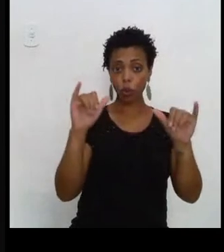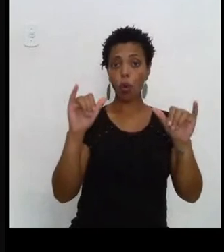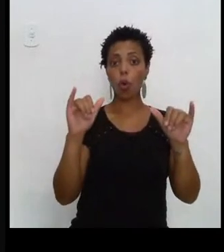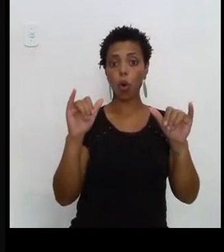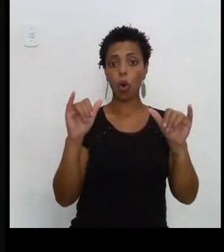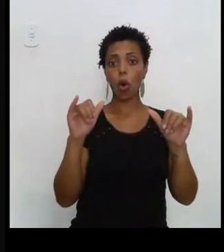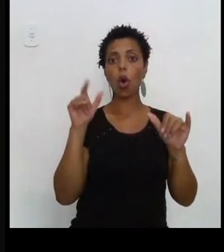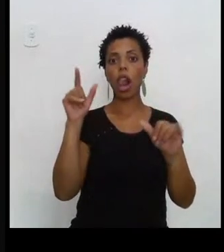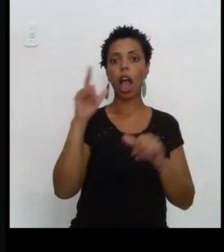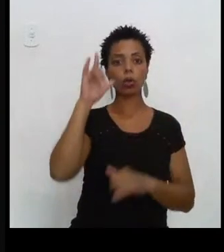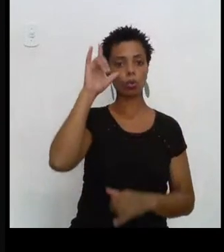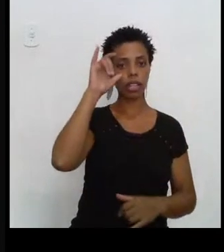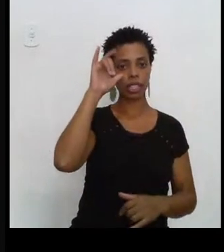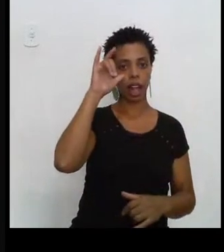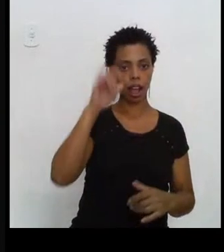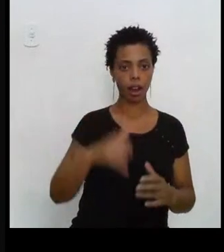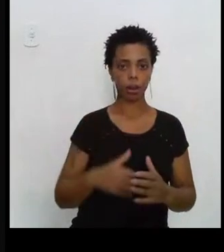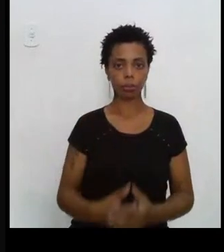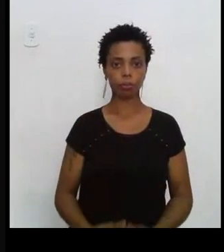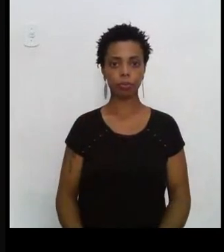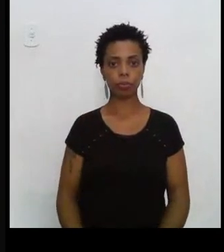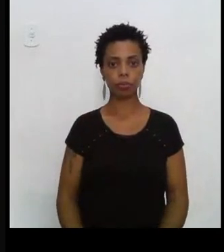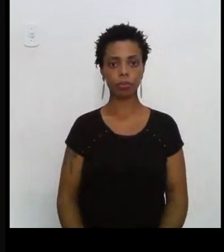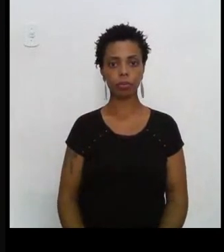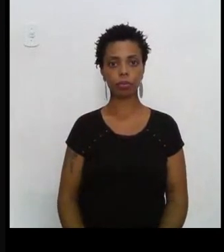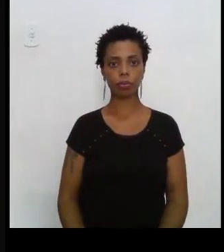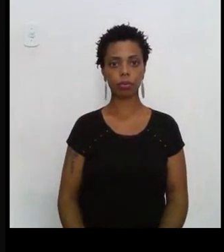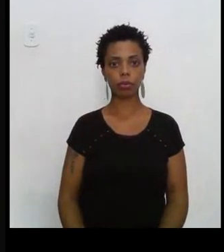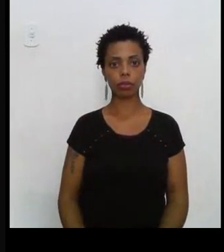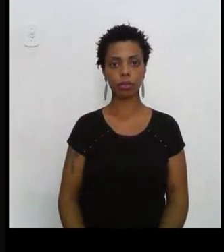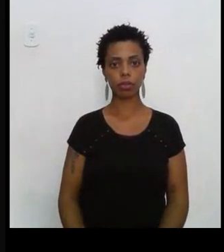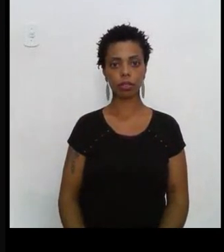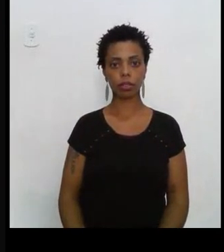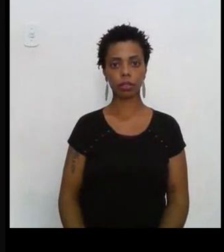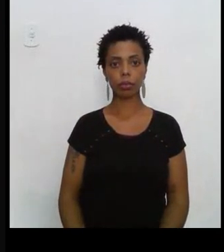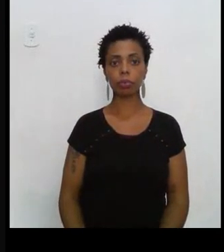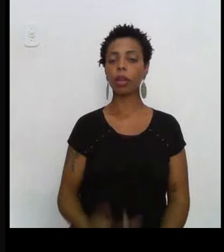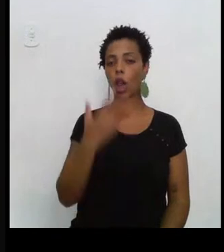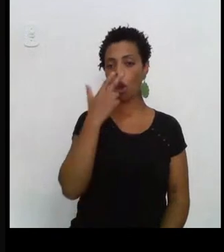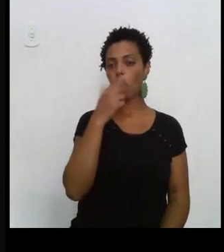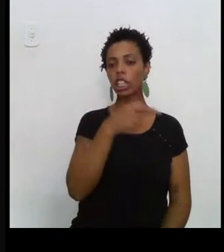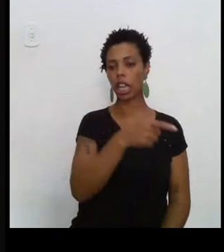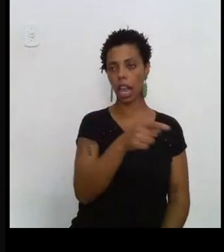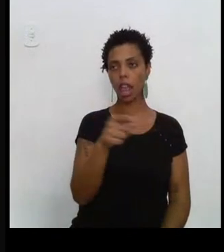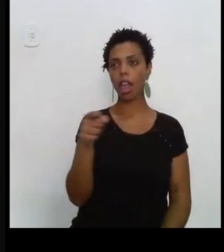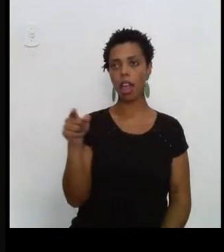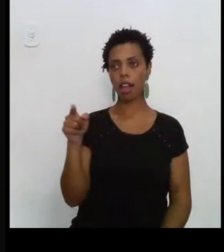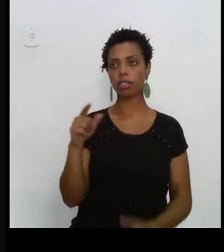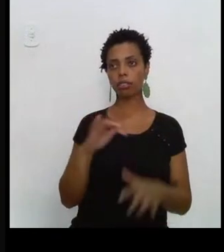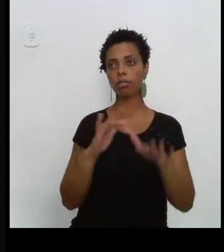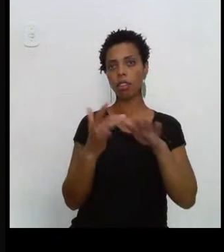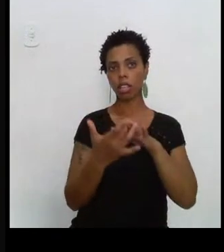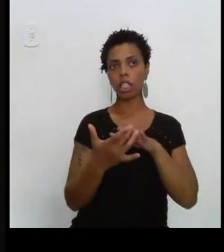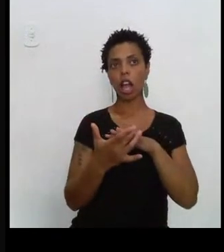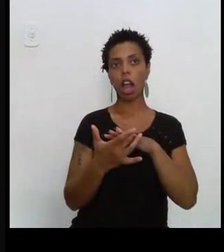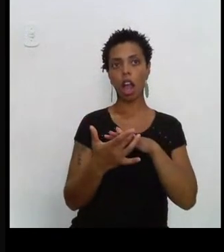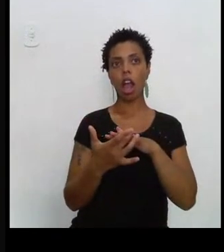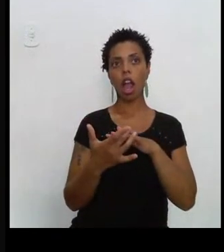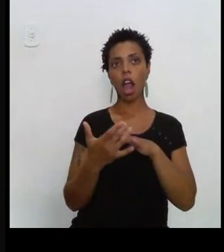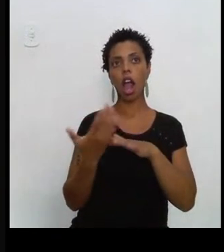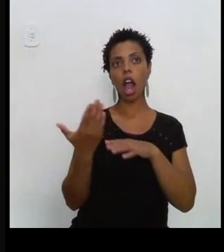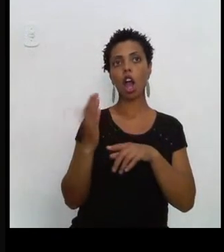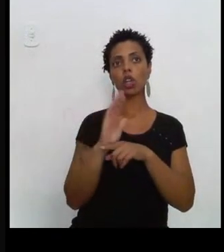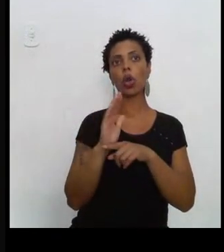só penso que estou positivo opera não é que tá quando se pressiona objetiva deve segui-la em uma hora e local